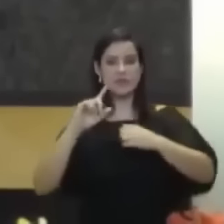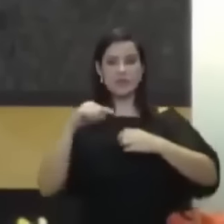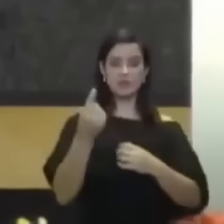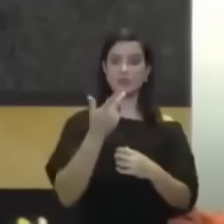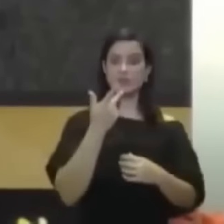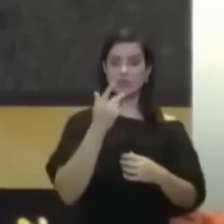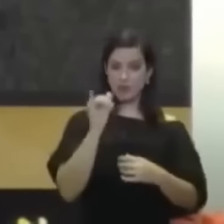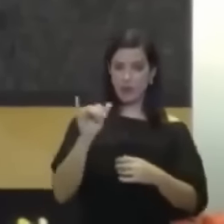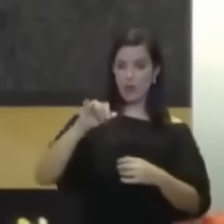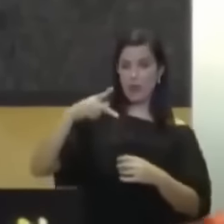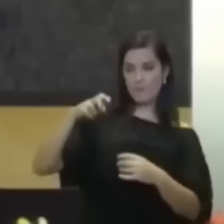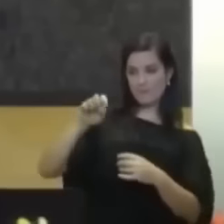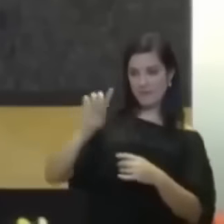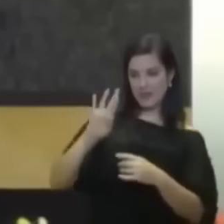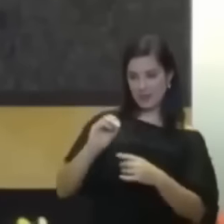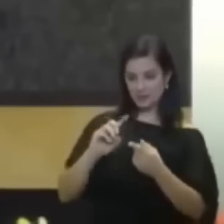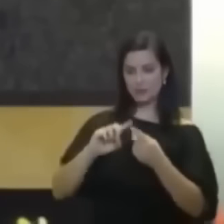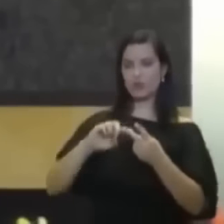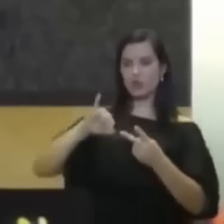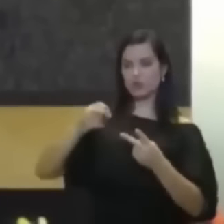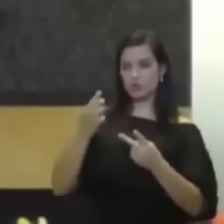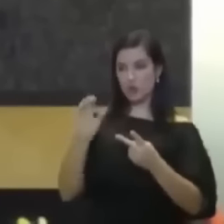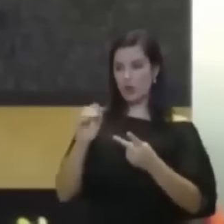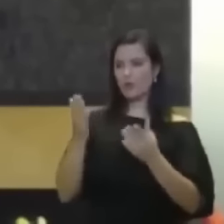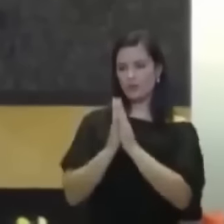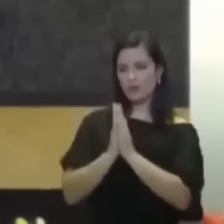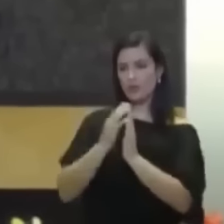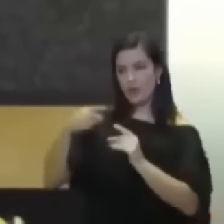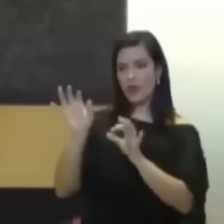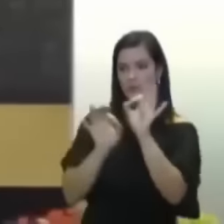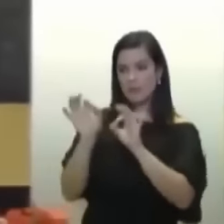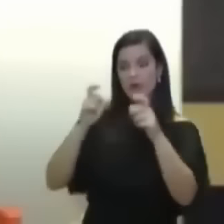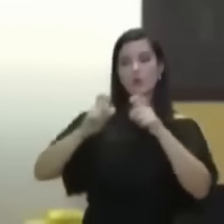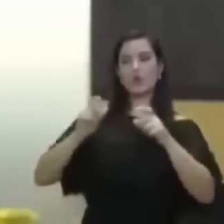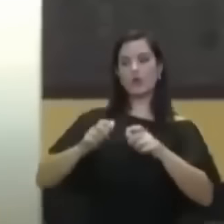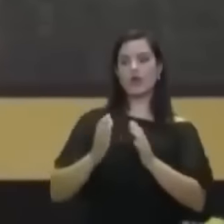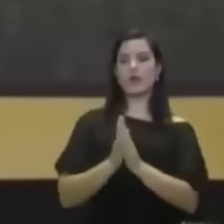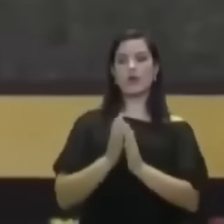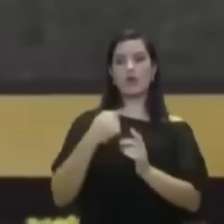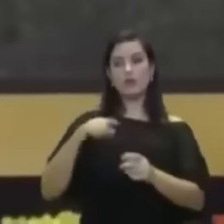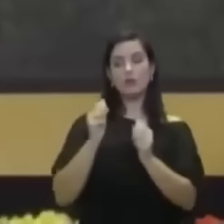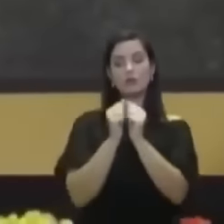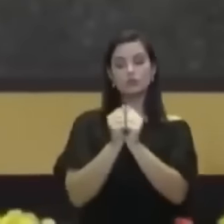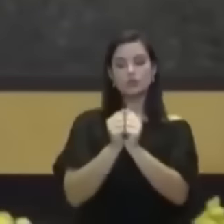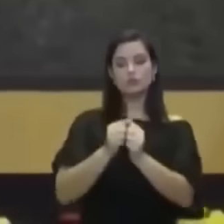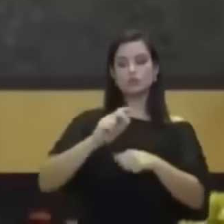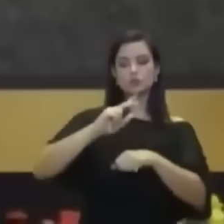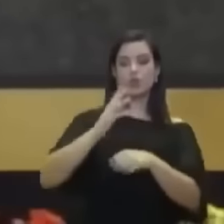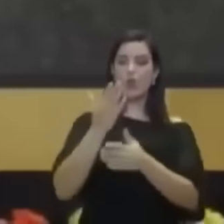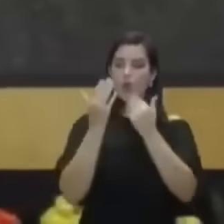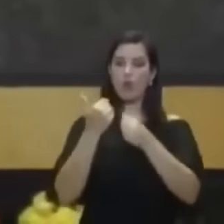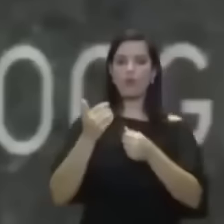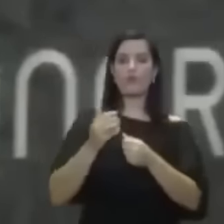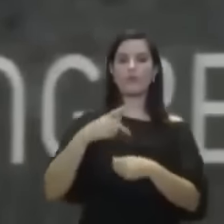lugar, para que eu possa comer a Páscoa com vocês. E Pedro e João preparam o cenáculo. Jesus estava